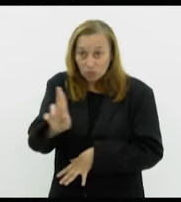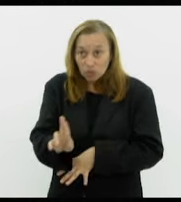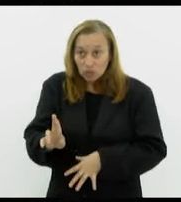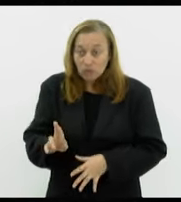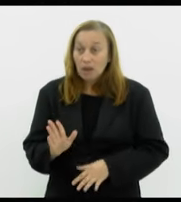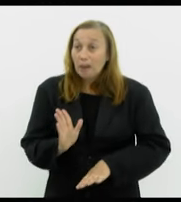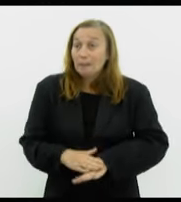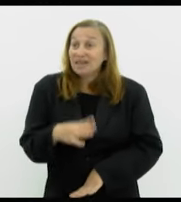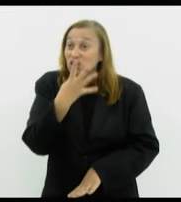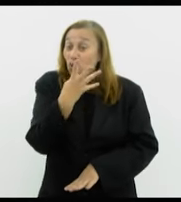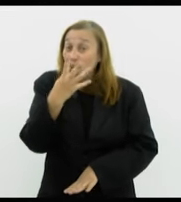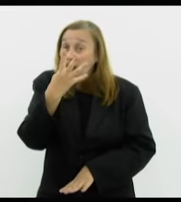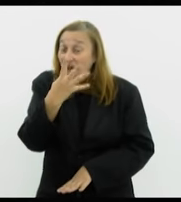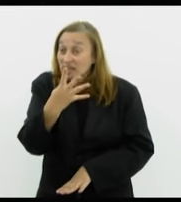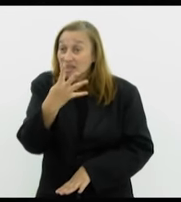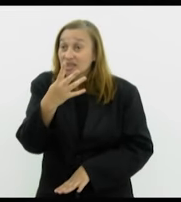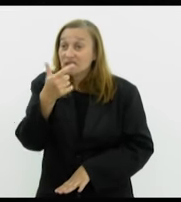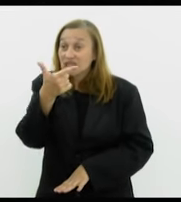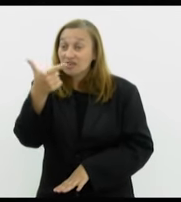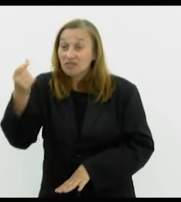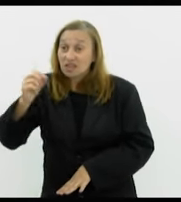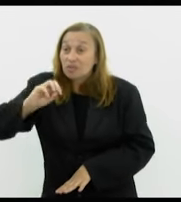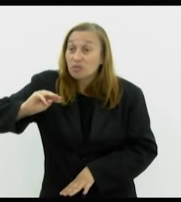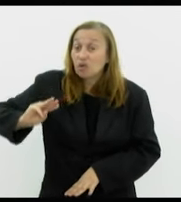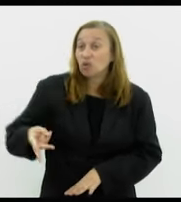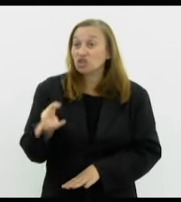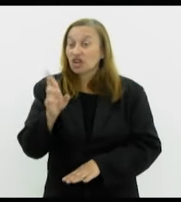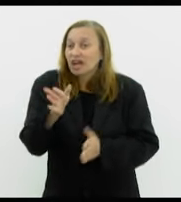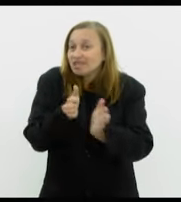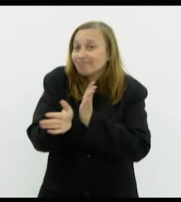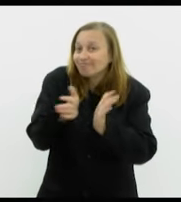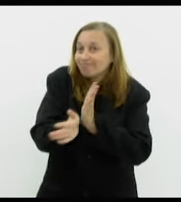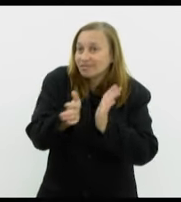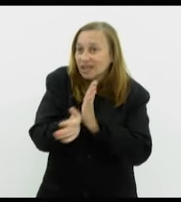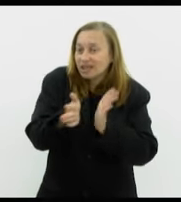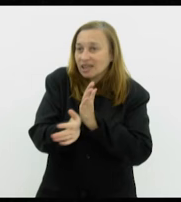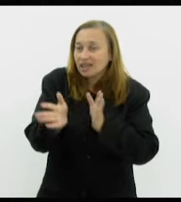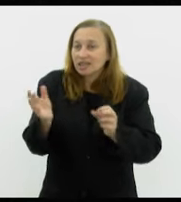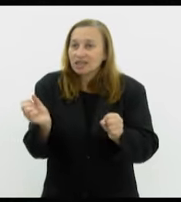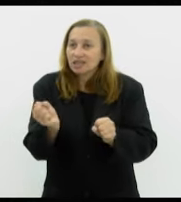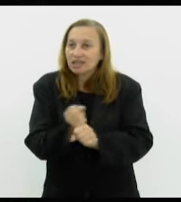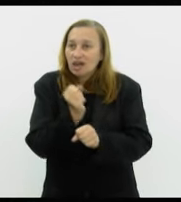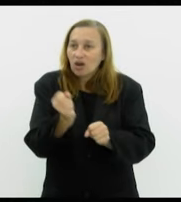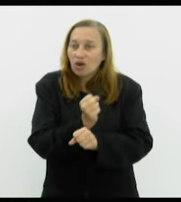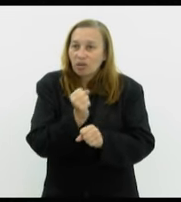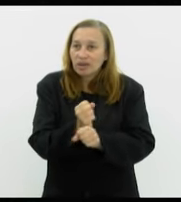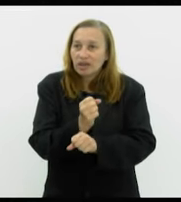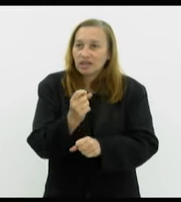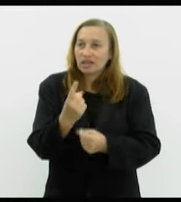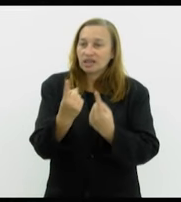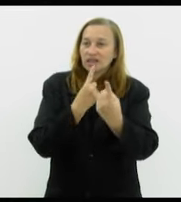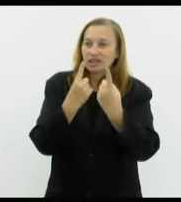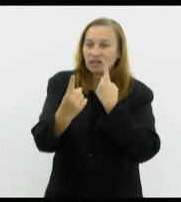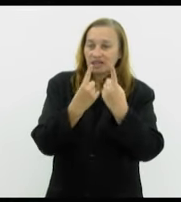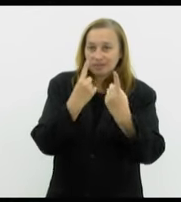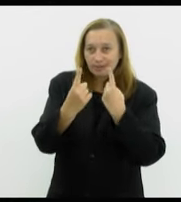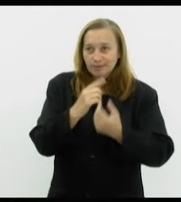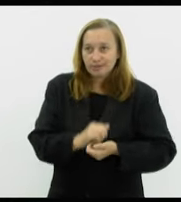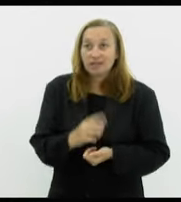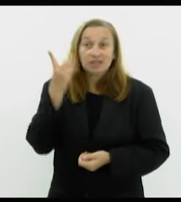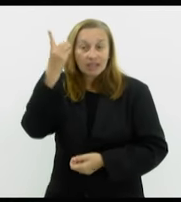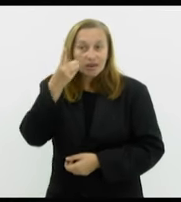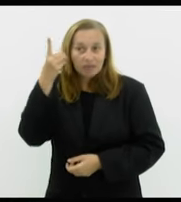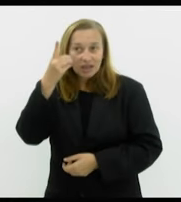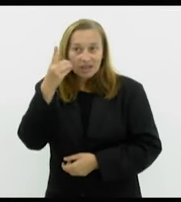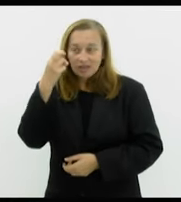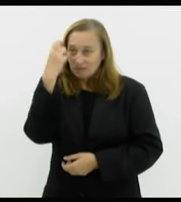Mais de 420 milhões de reais gasto na obra da transoceânica, deputada Verônica.